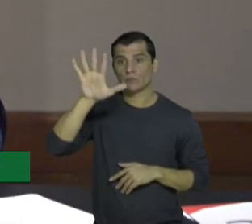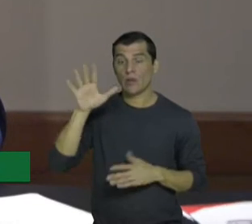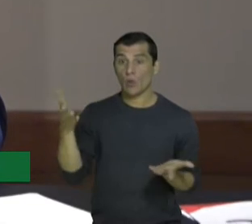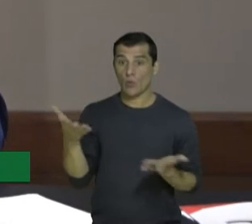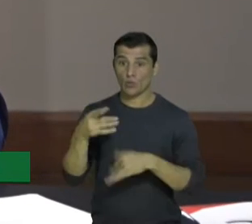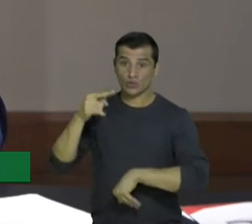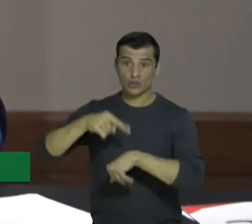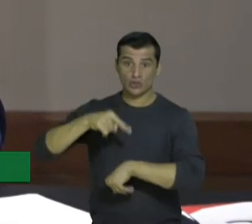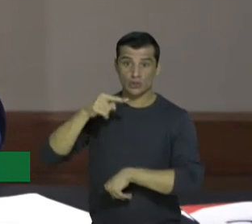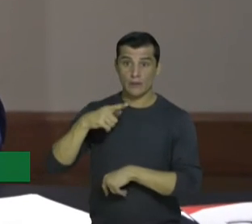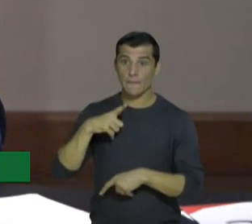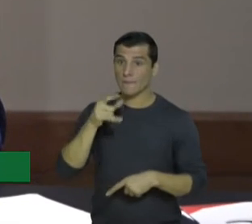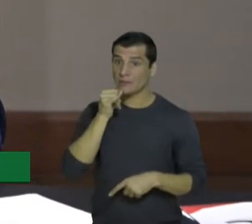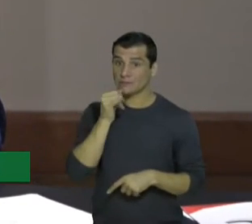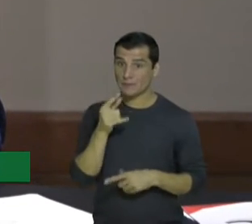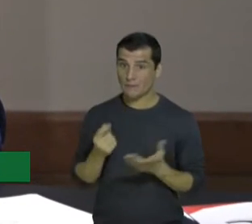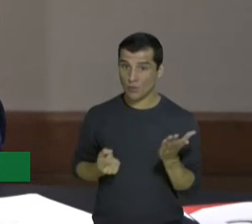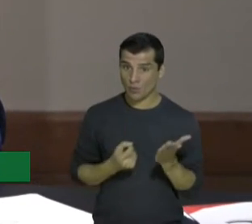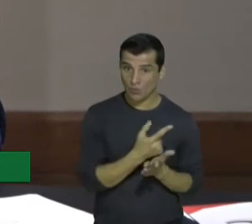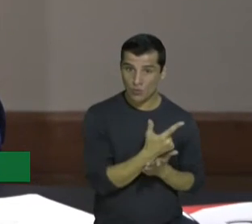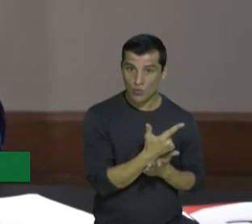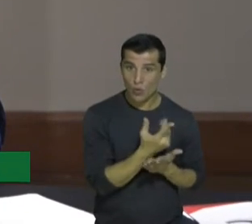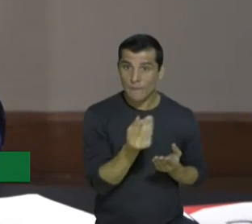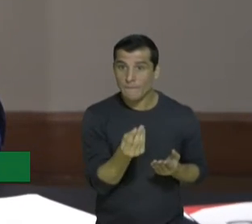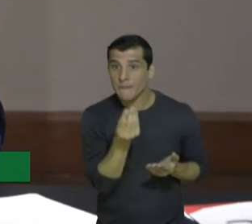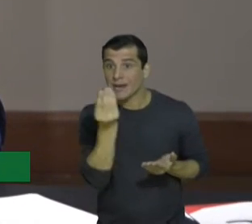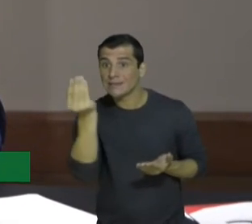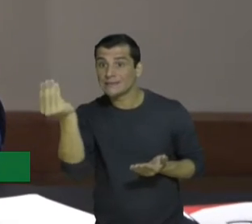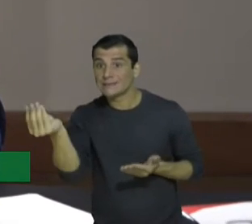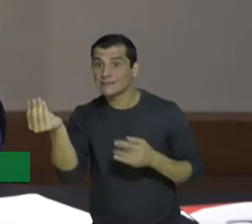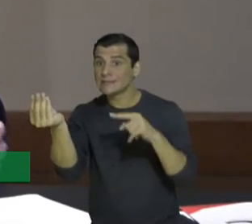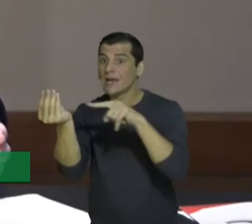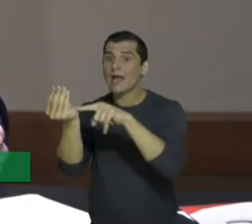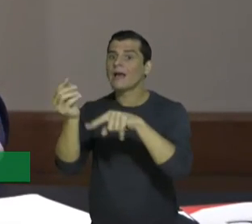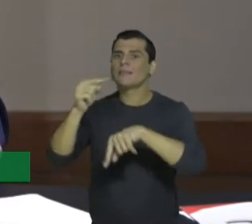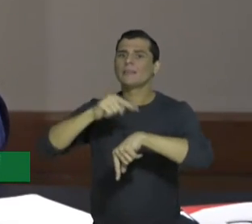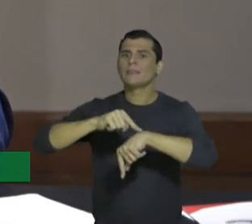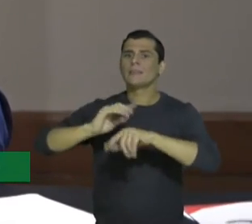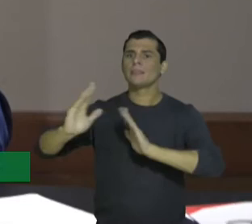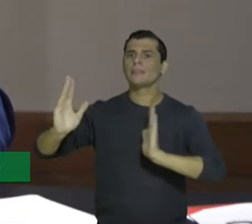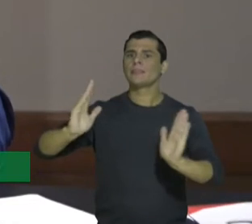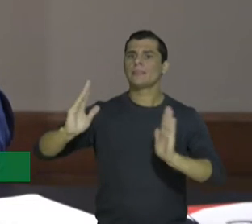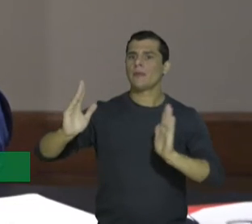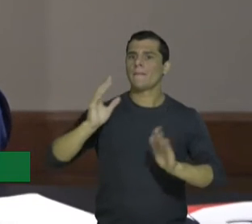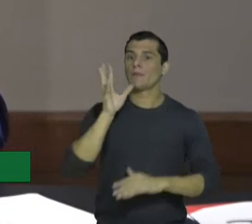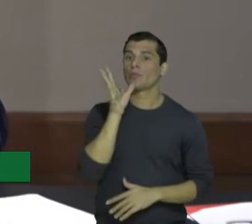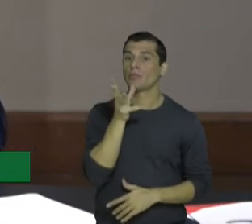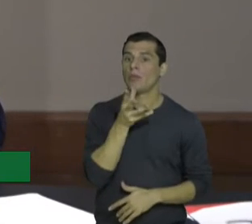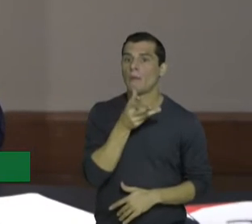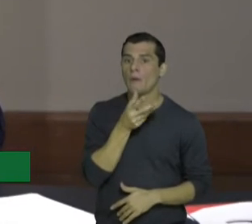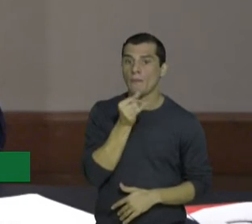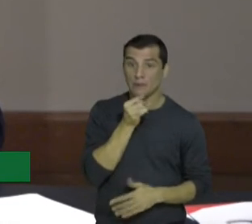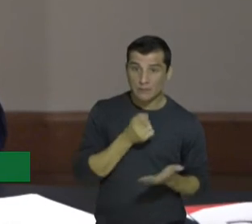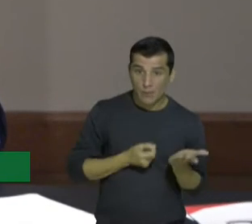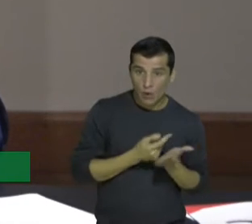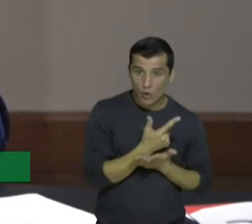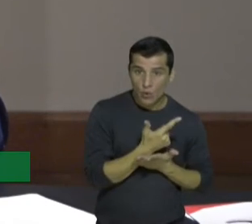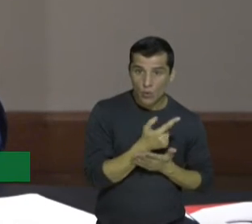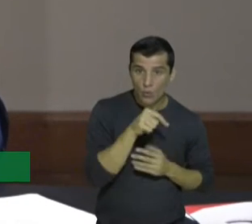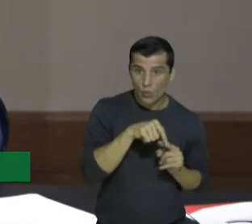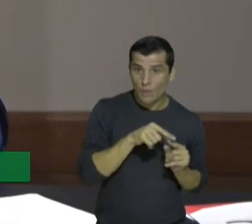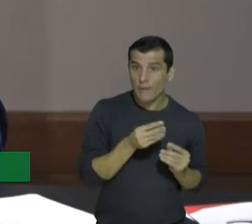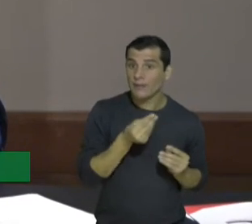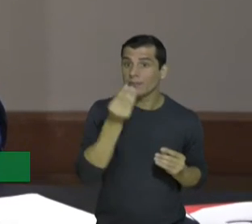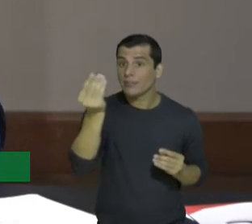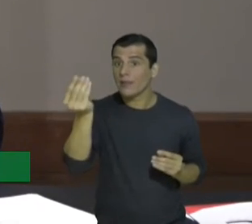essencial precisa levar em consideração que a condição geográfica é essencial e nisso Santa